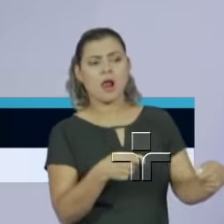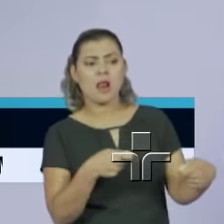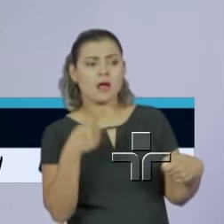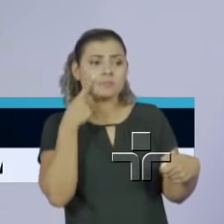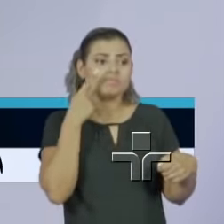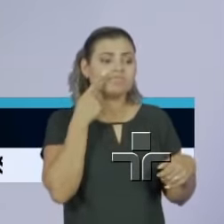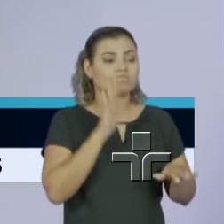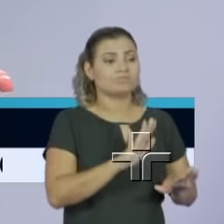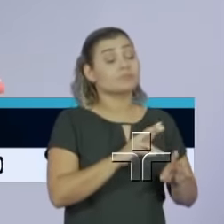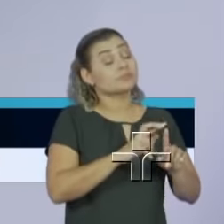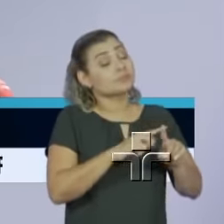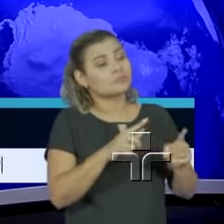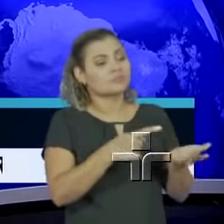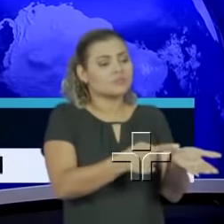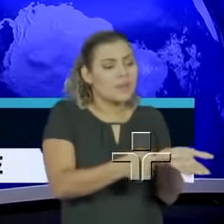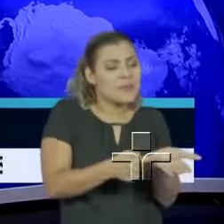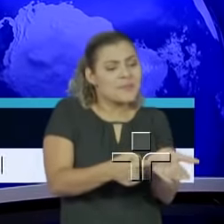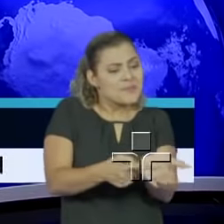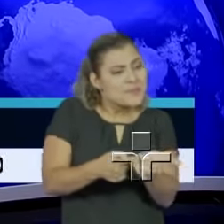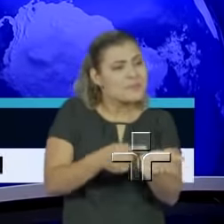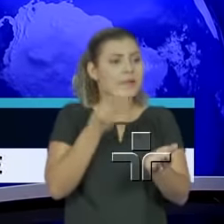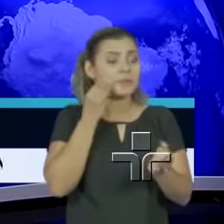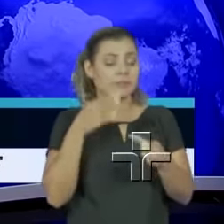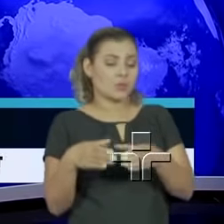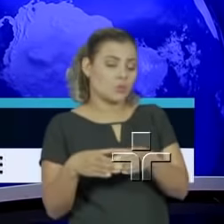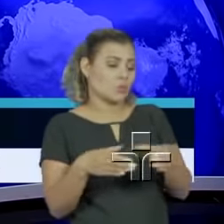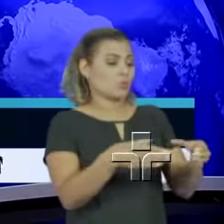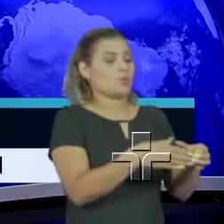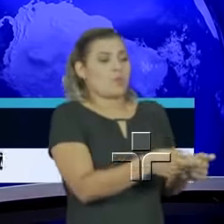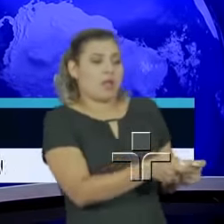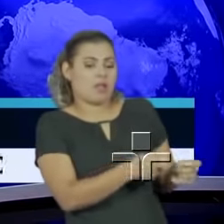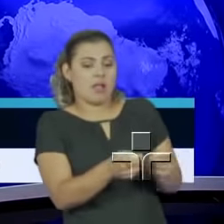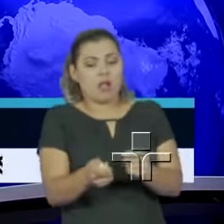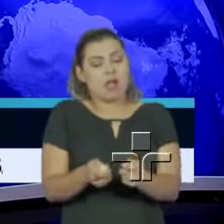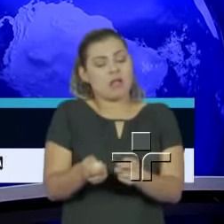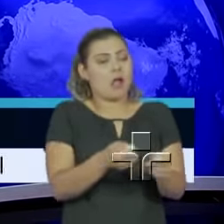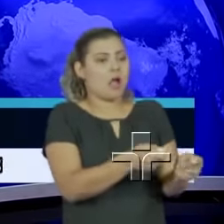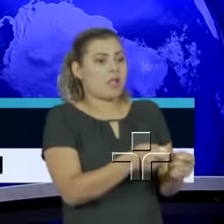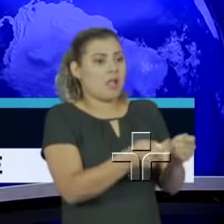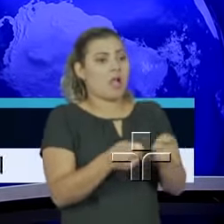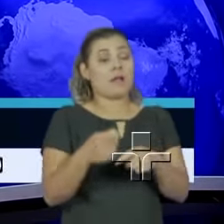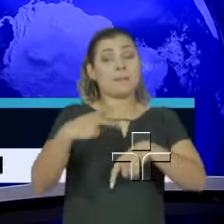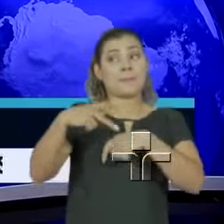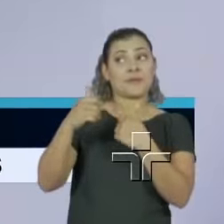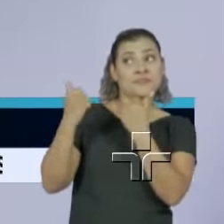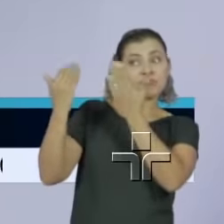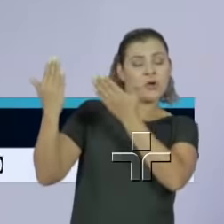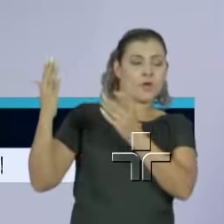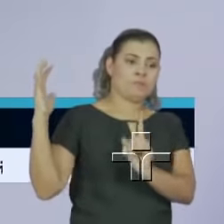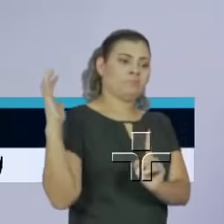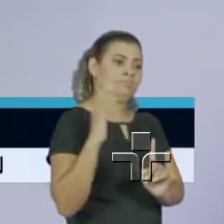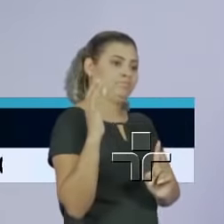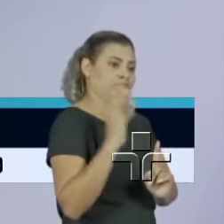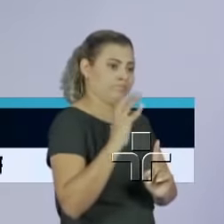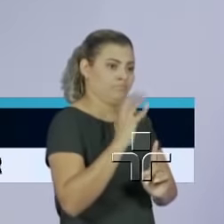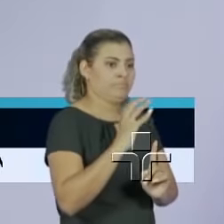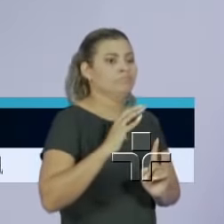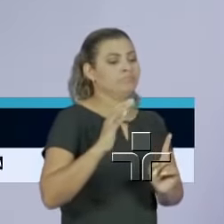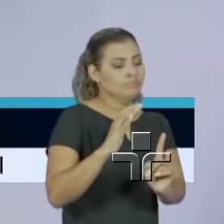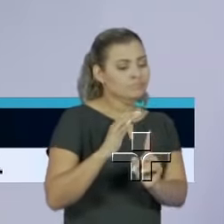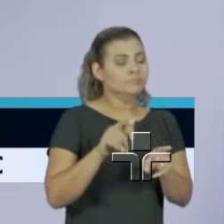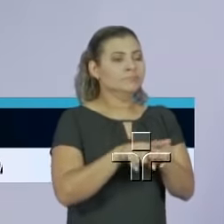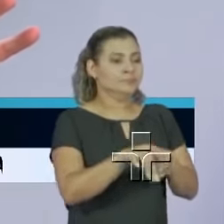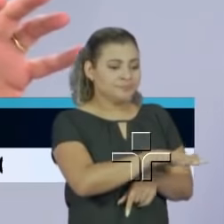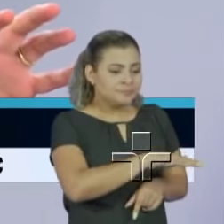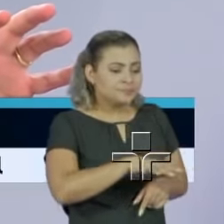muitas vezes por intermédios de grupos que são controlados pelos diversos países que operam na região, mas uma espécie